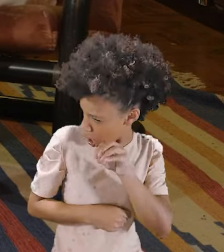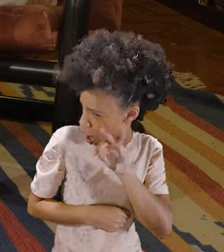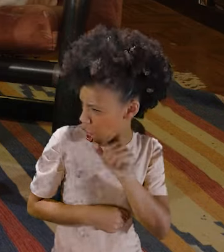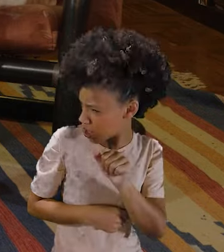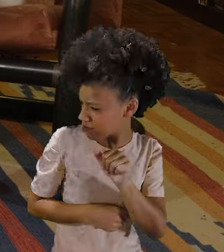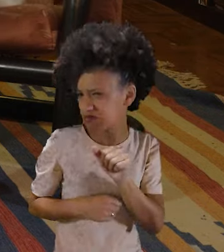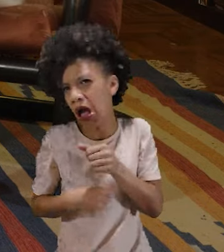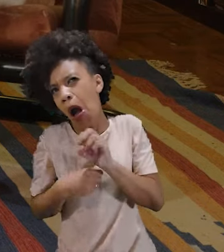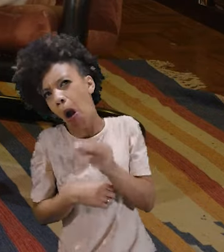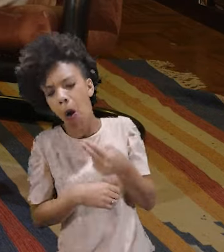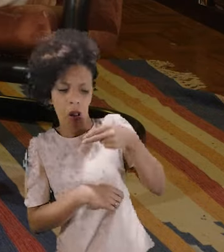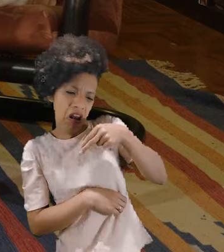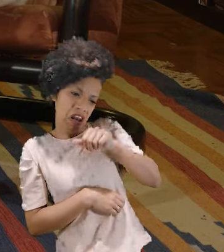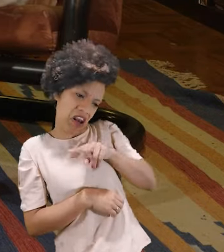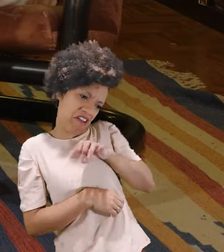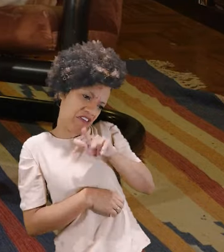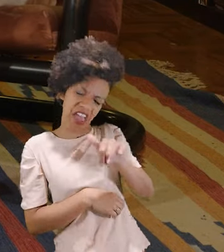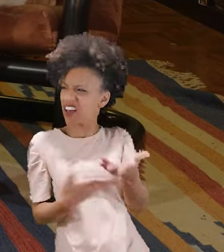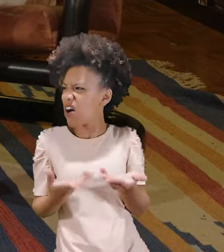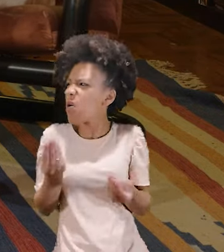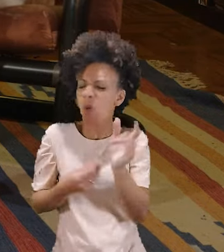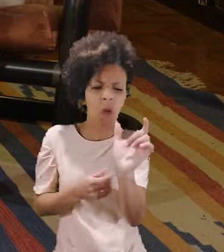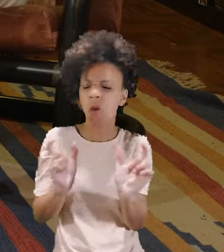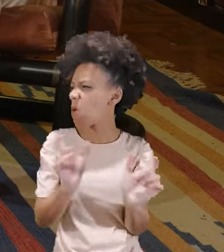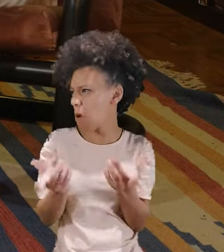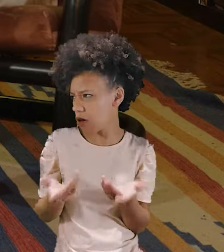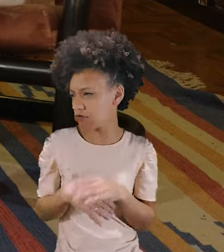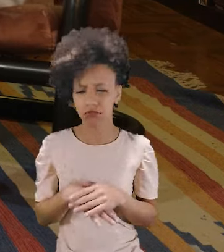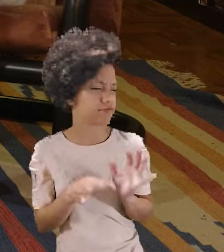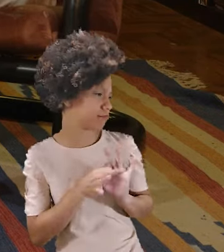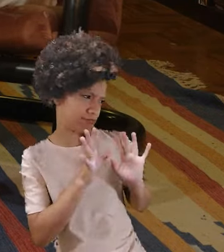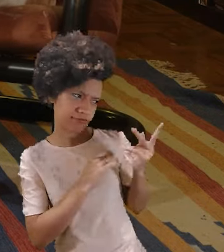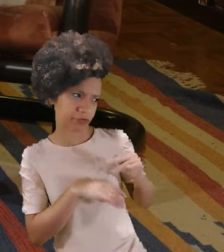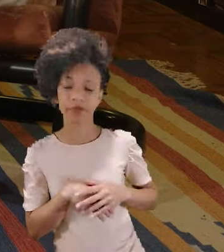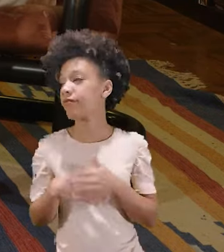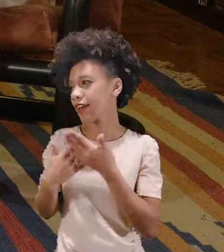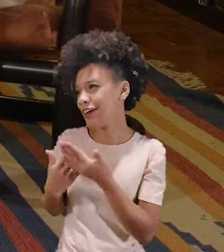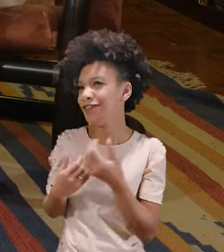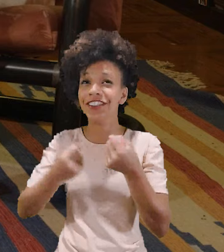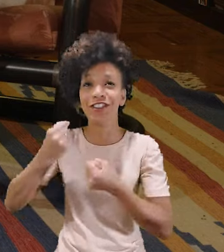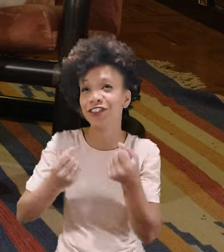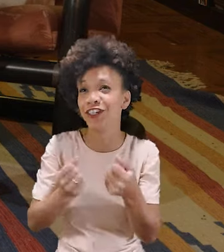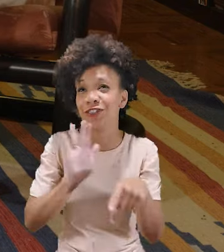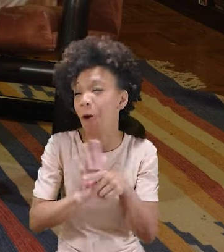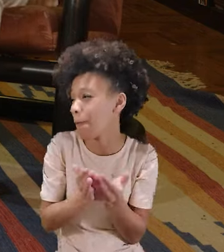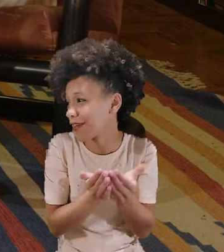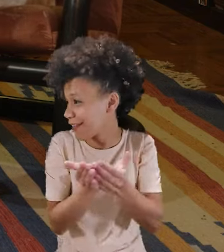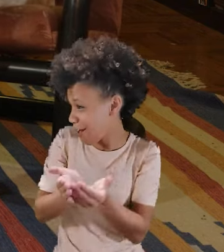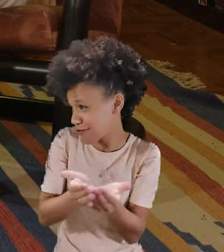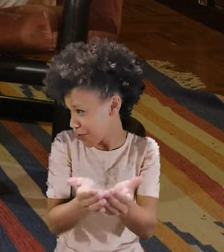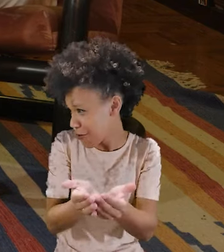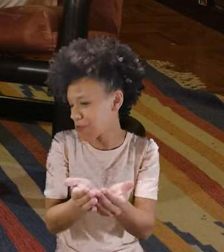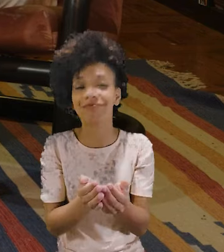navega pode ser navega pelas no meio tem que falar você pode falar o que você quiser tá bom Você dirige uma viu beleza é a